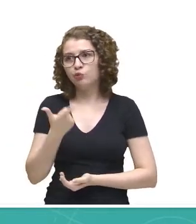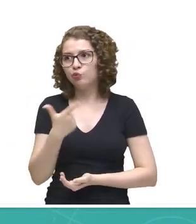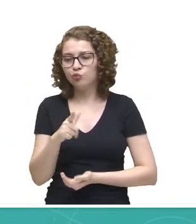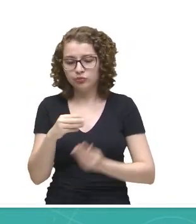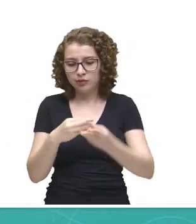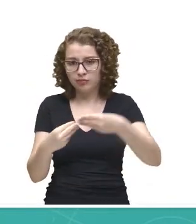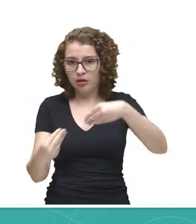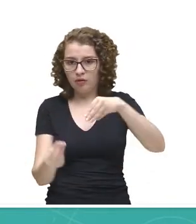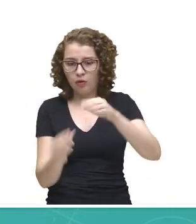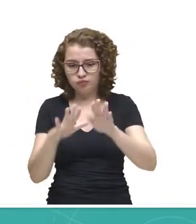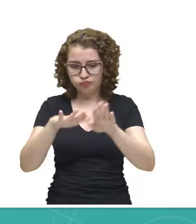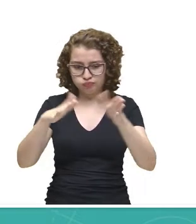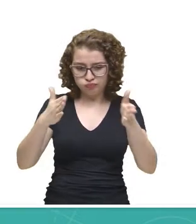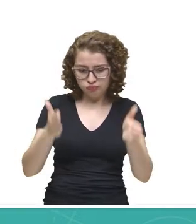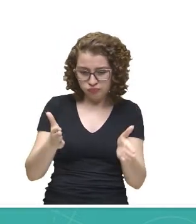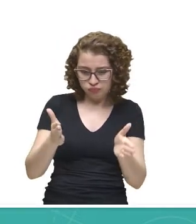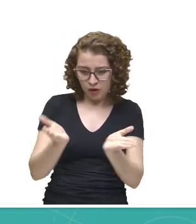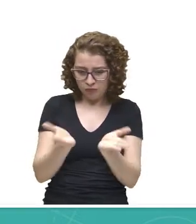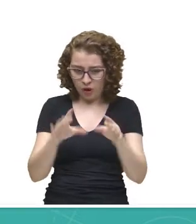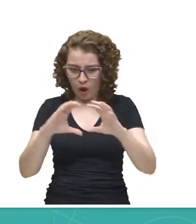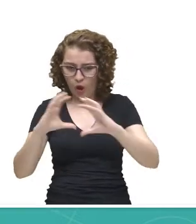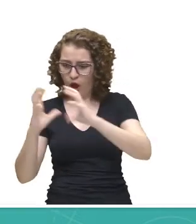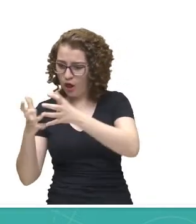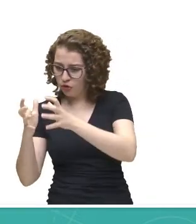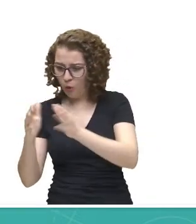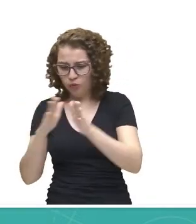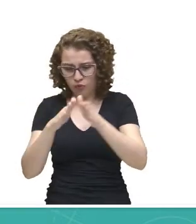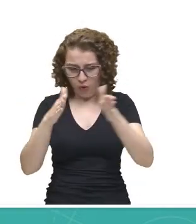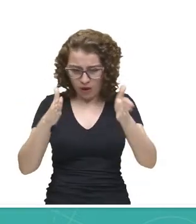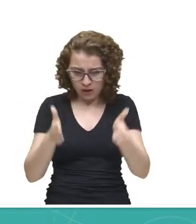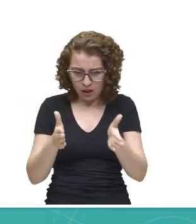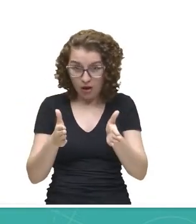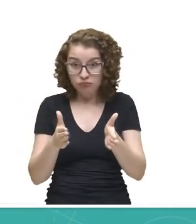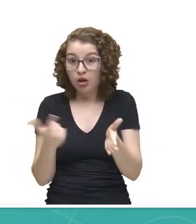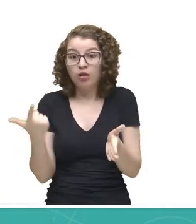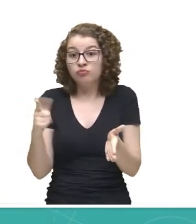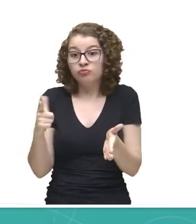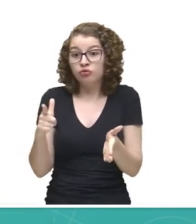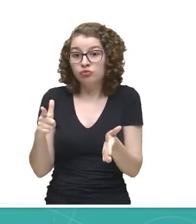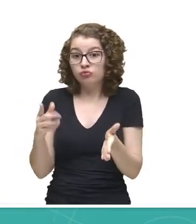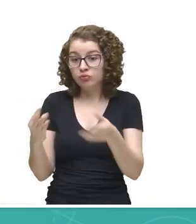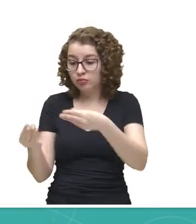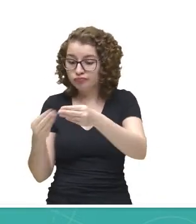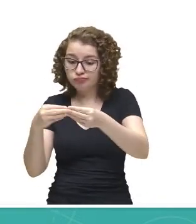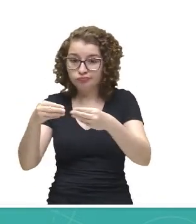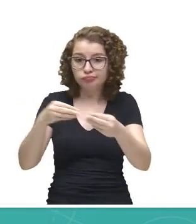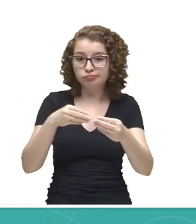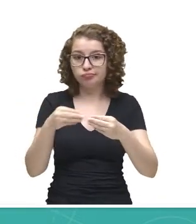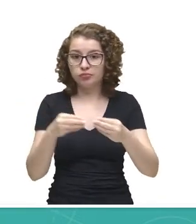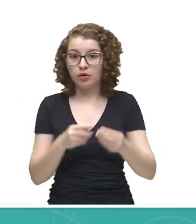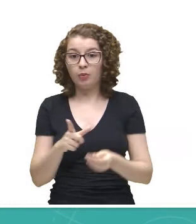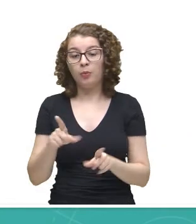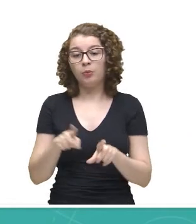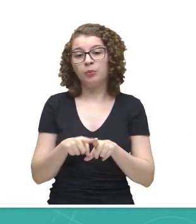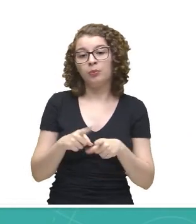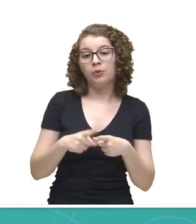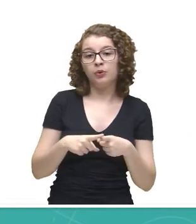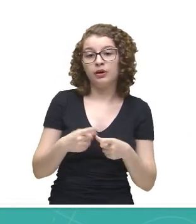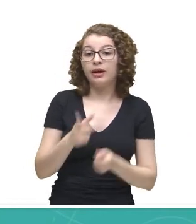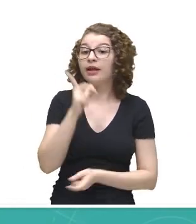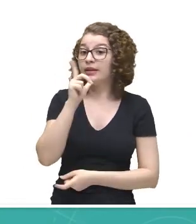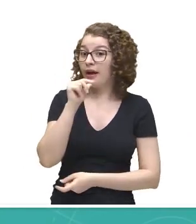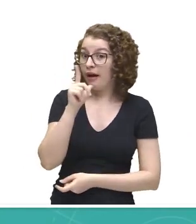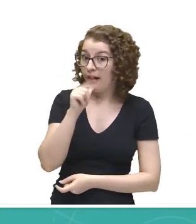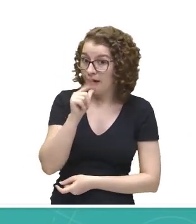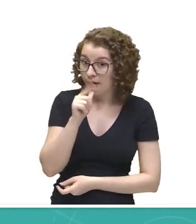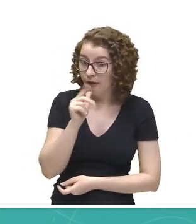formato, tá? Então, a grande maioria aqui, ó, na composição amorfa, é composta de água. Além da água, o